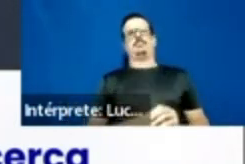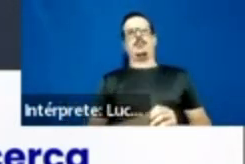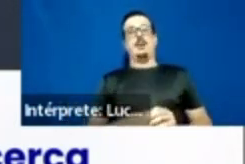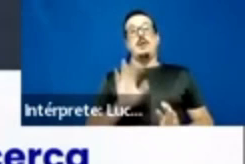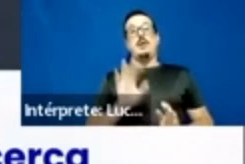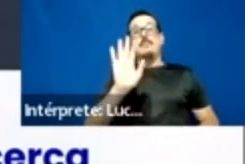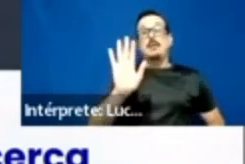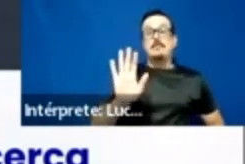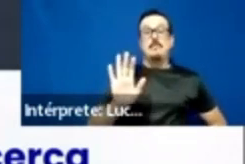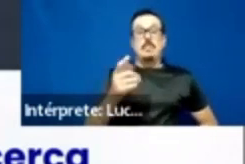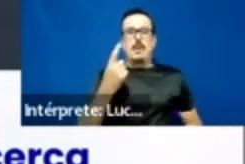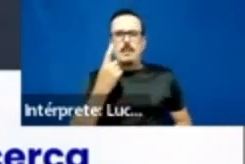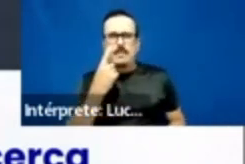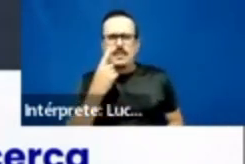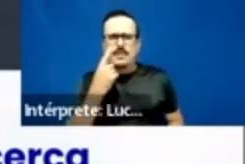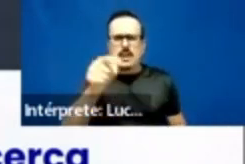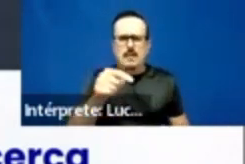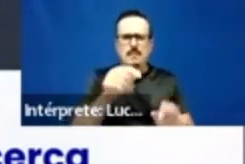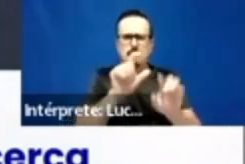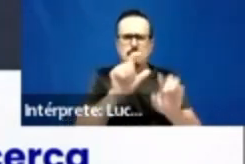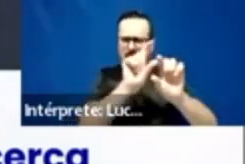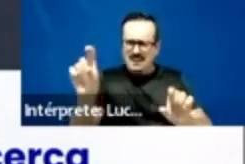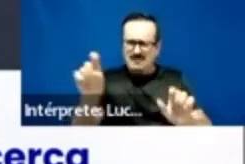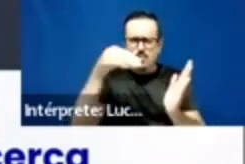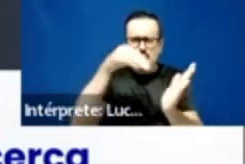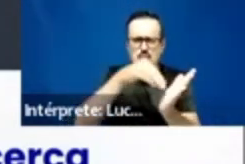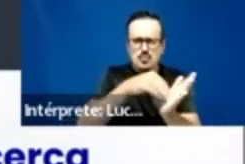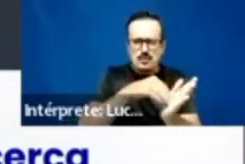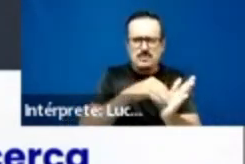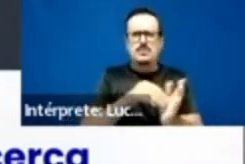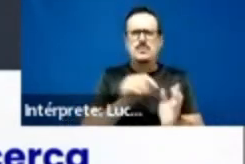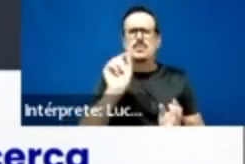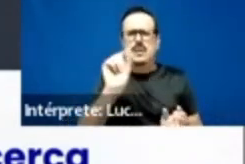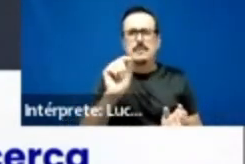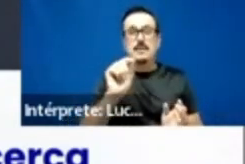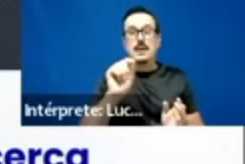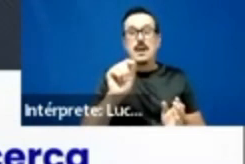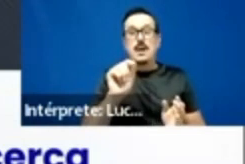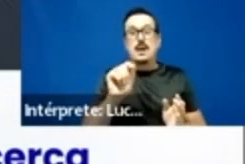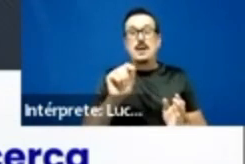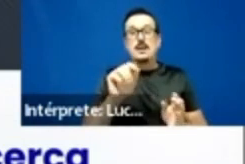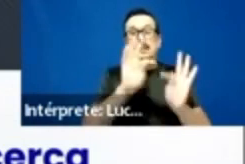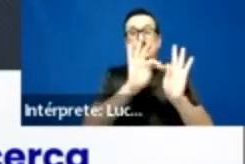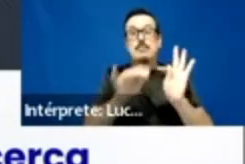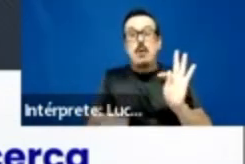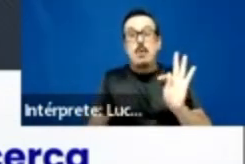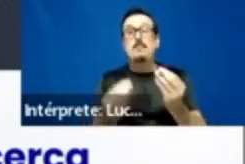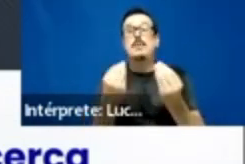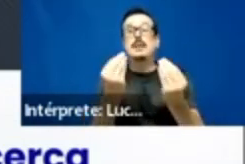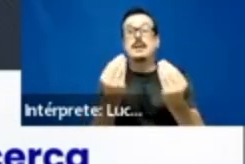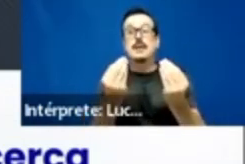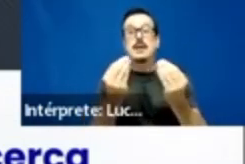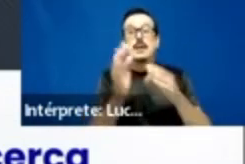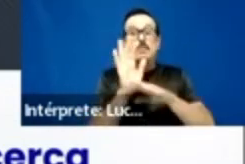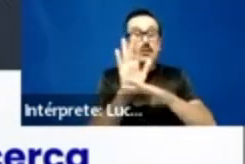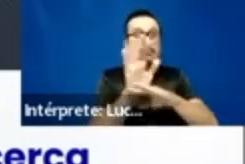final. O objetivo, a visão, que é proporcionar saúde e qualidade de vida para